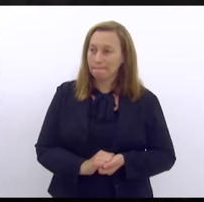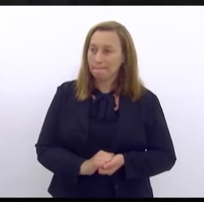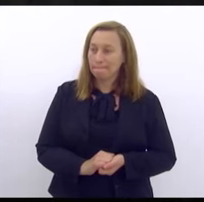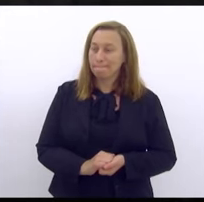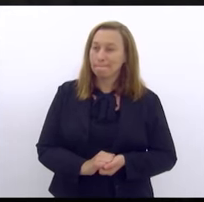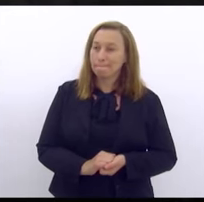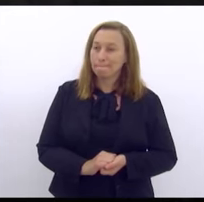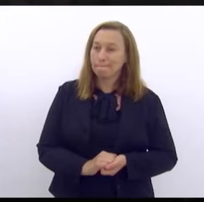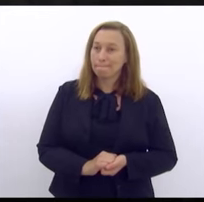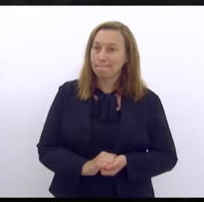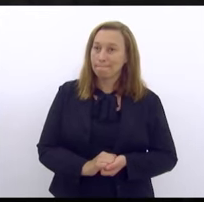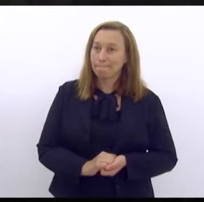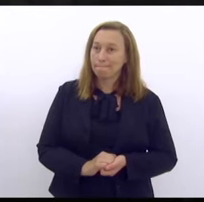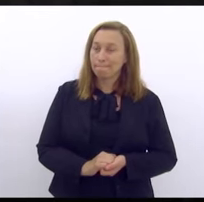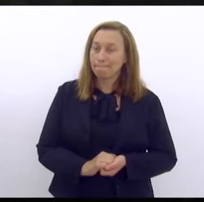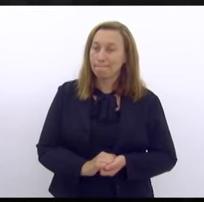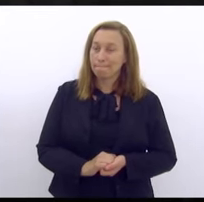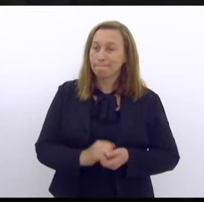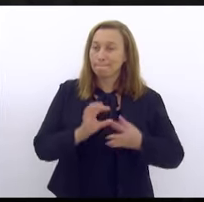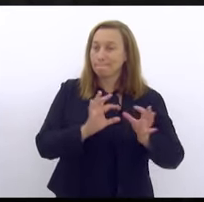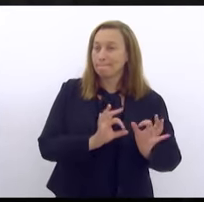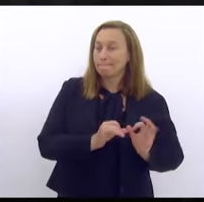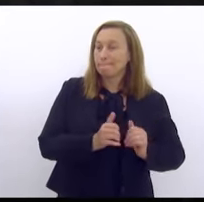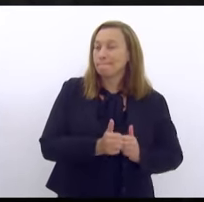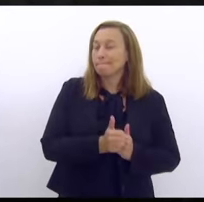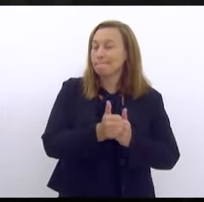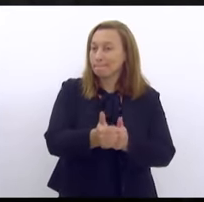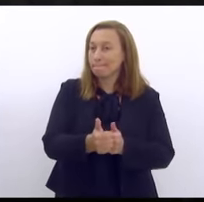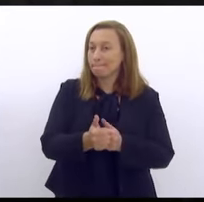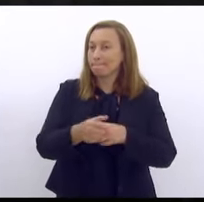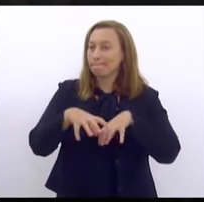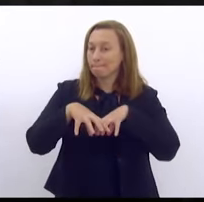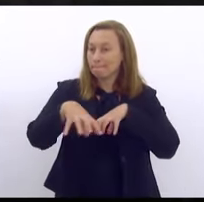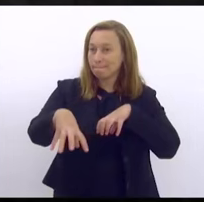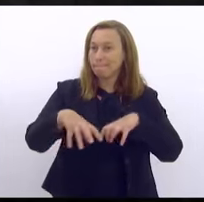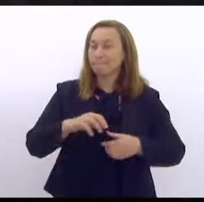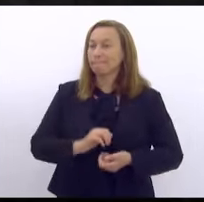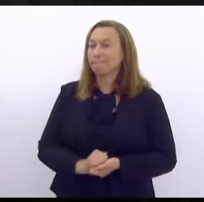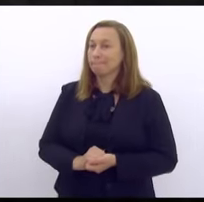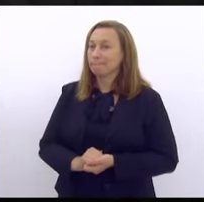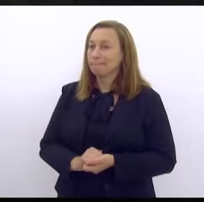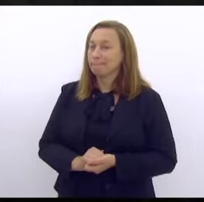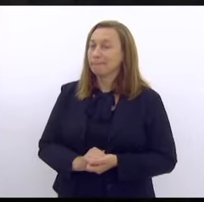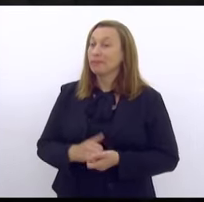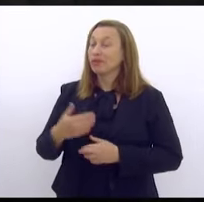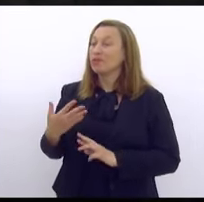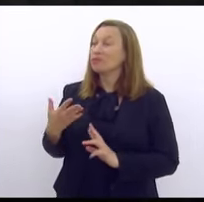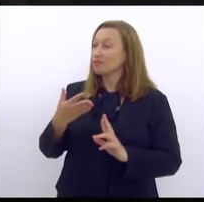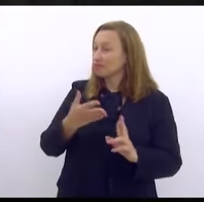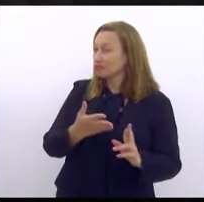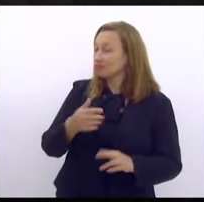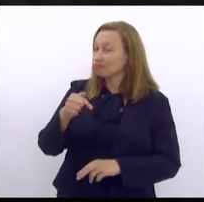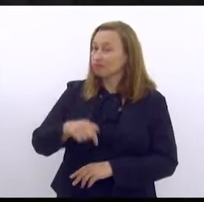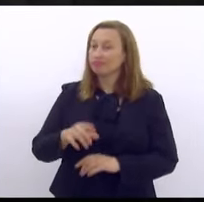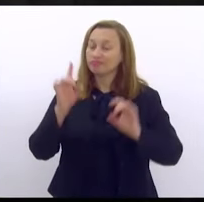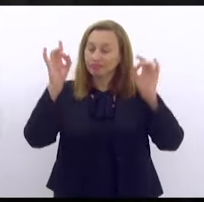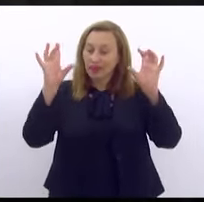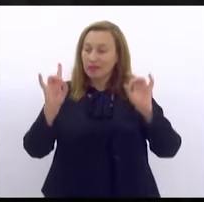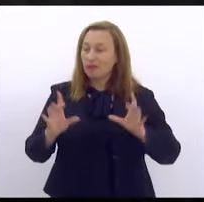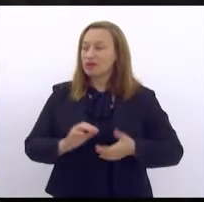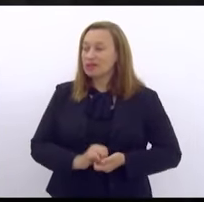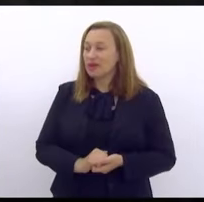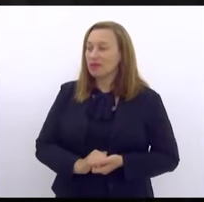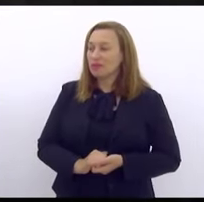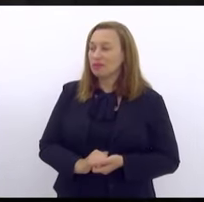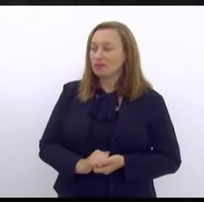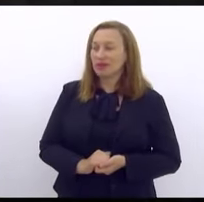senhoras e senhores deputados que nos acompanham de forma remota, e estou me referindo aqui especialmente ao